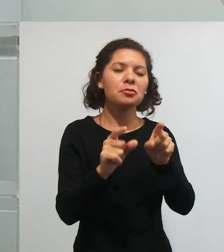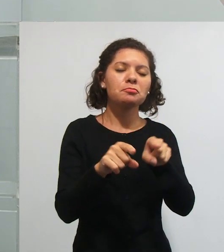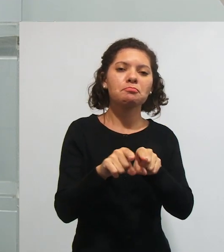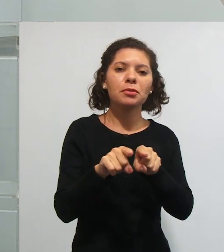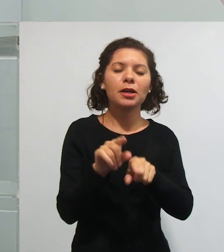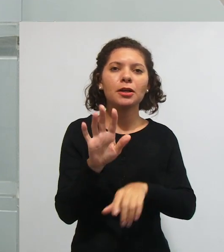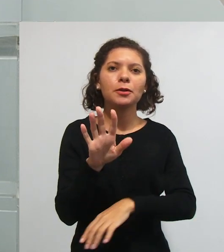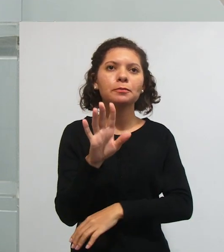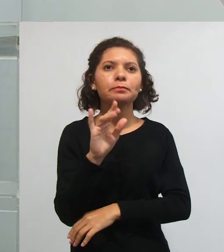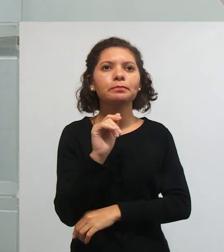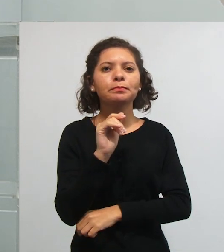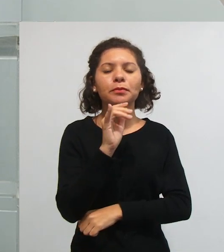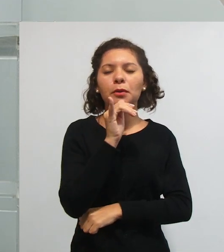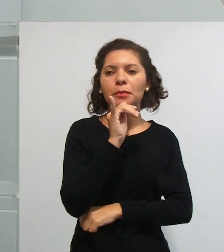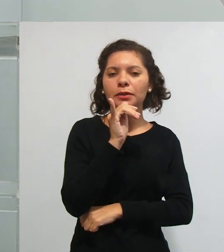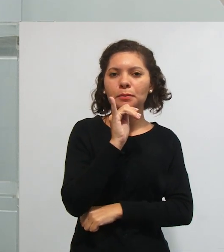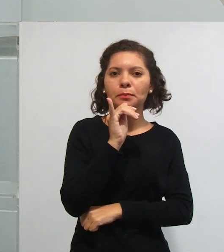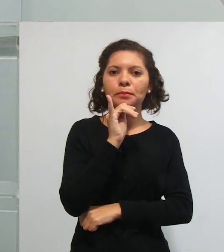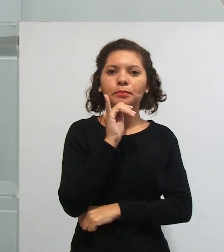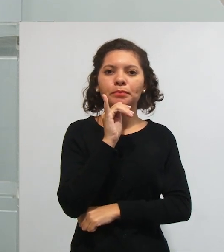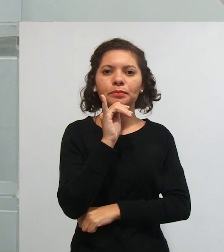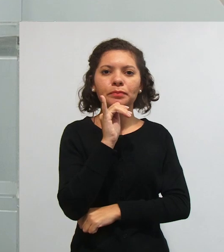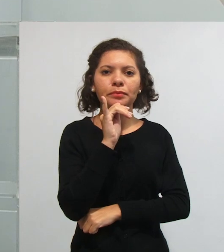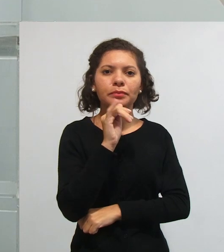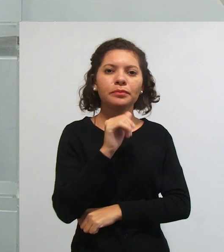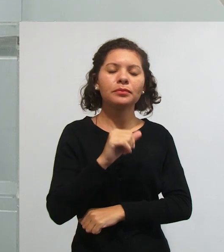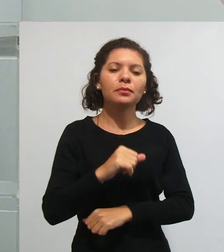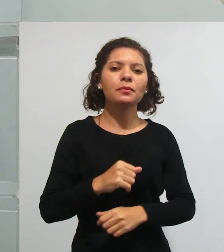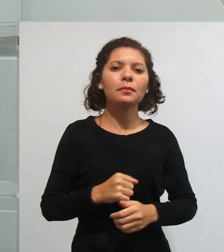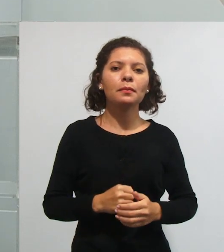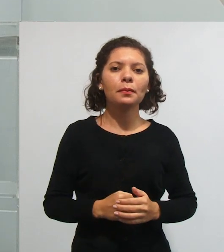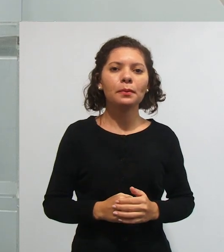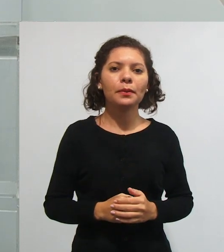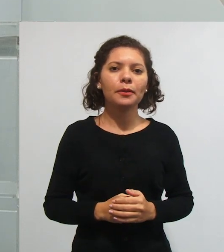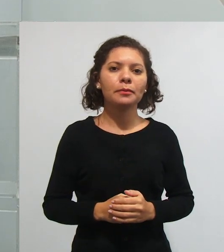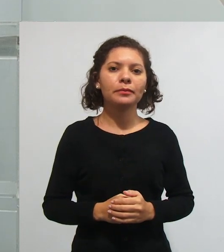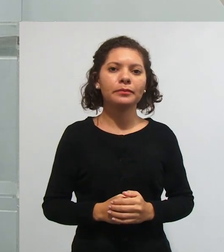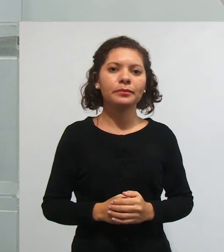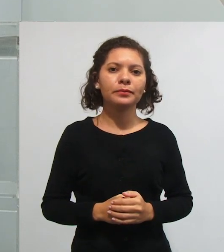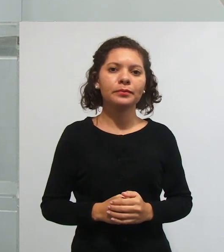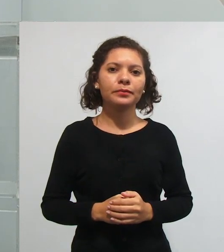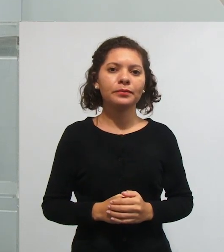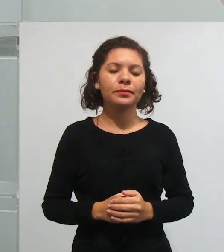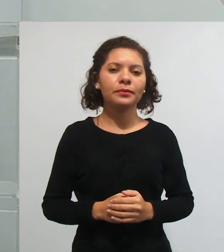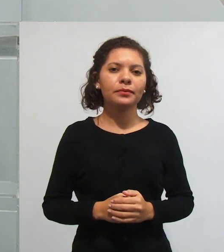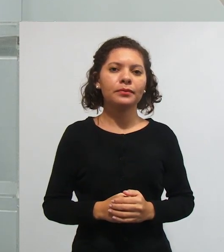como a gente poderia assim, vamos exemplificar. O seu viés é de